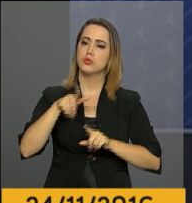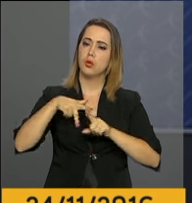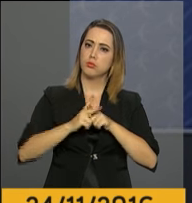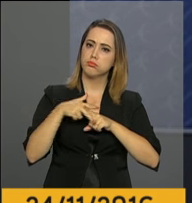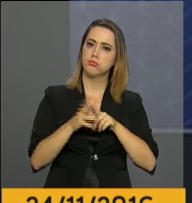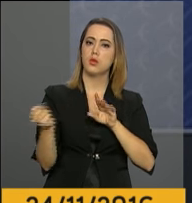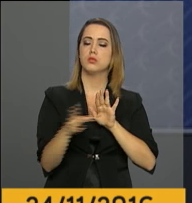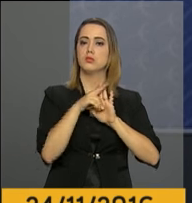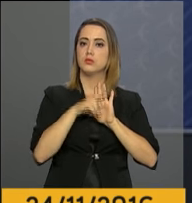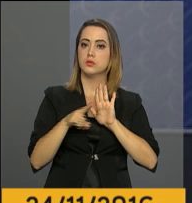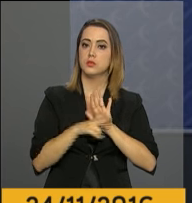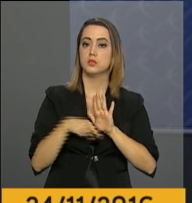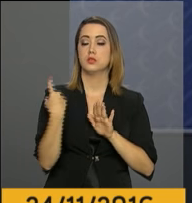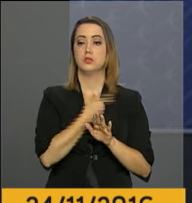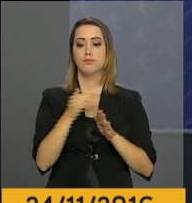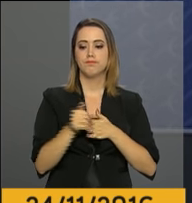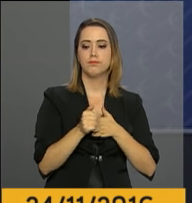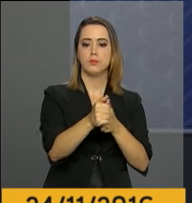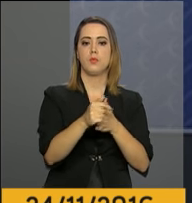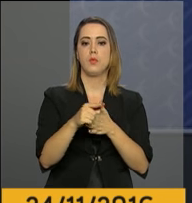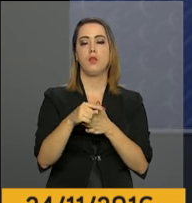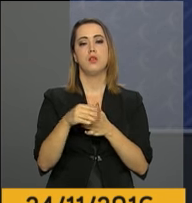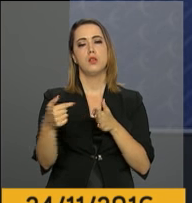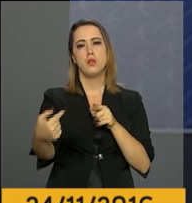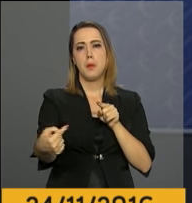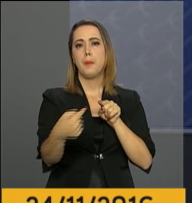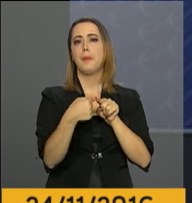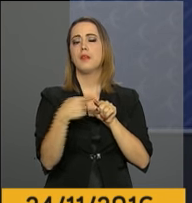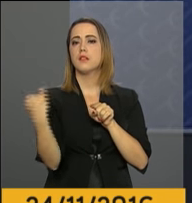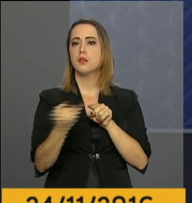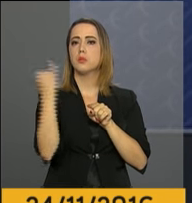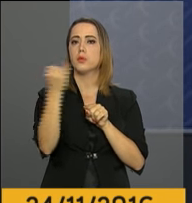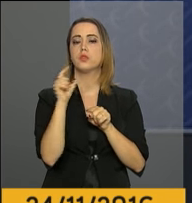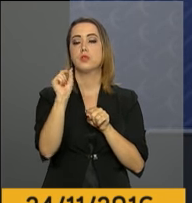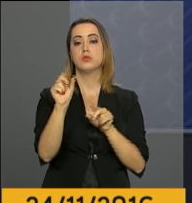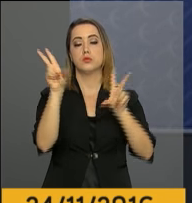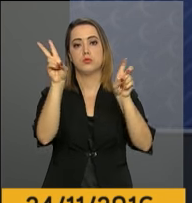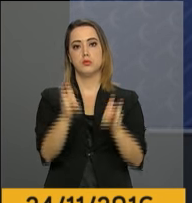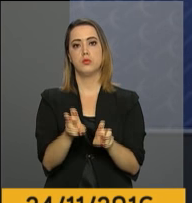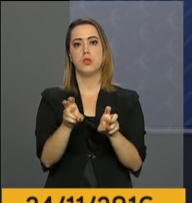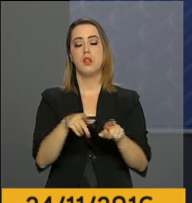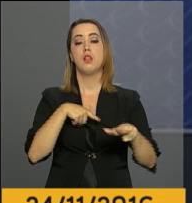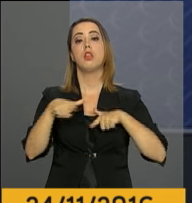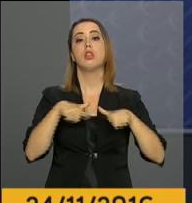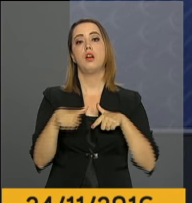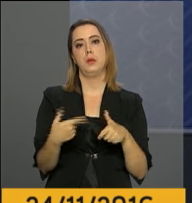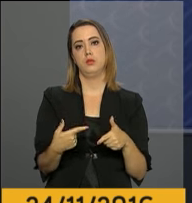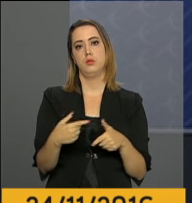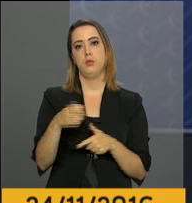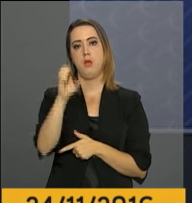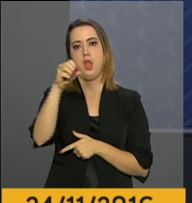adiante perseguimos meta fundamental que se resume na verdade a uma palavra emprego e eu